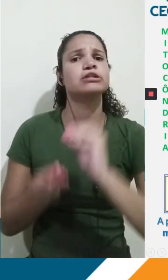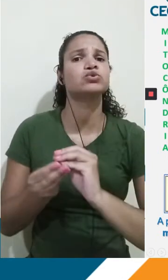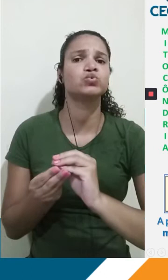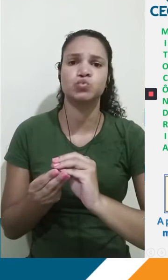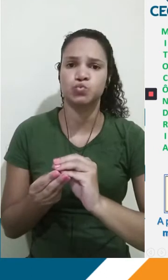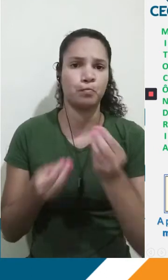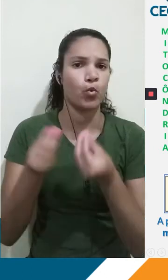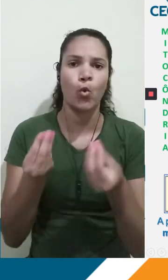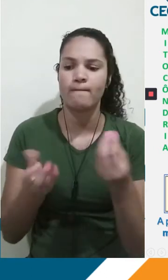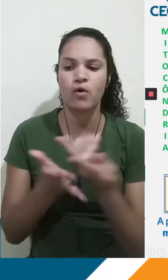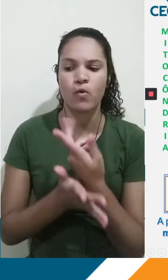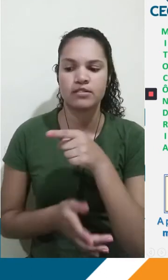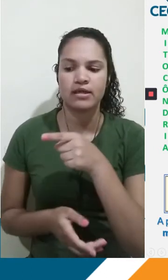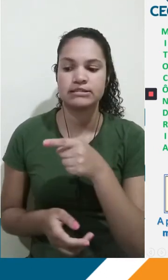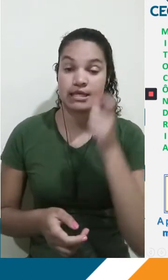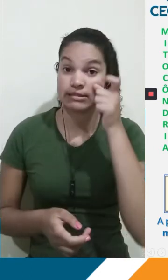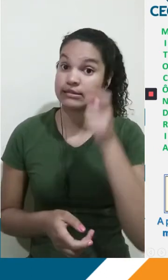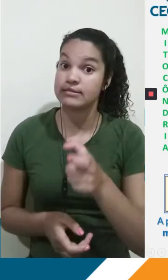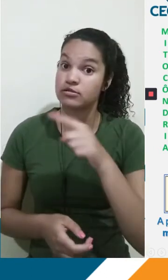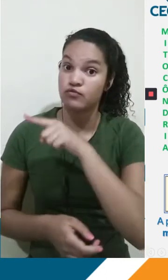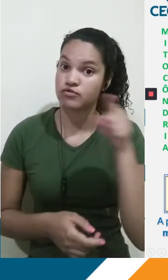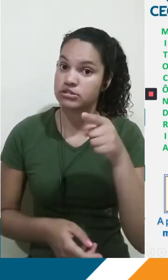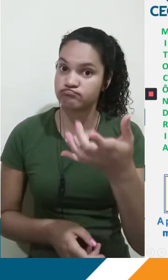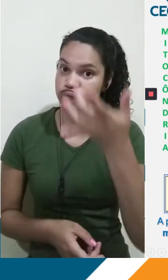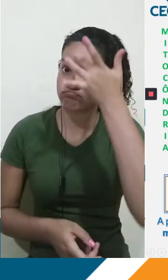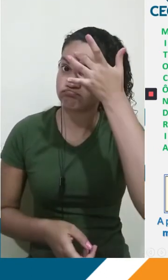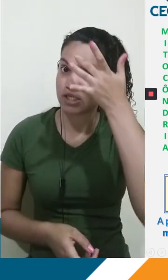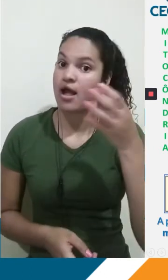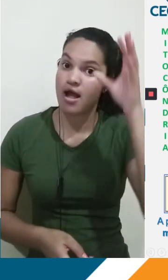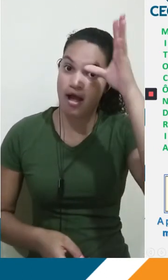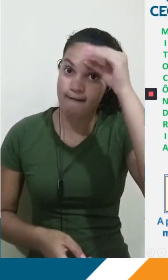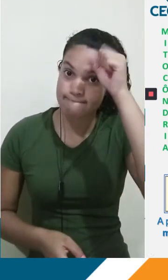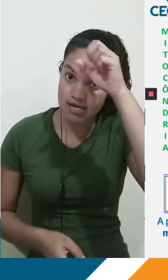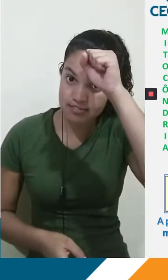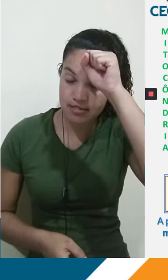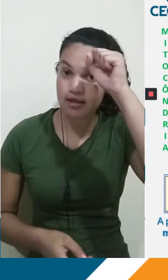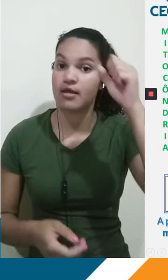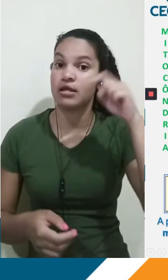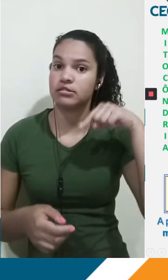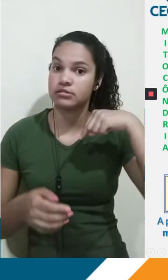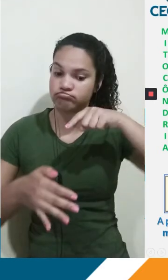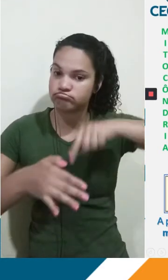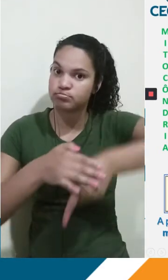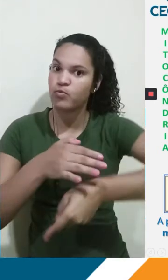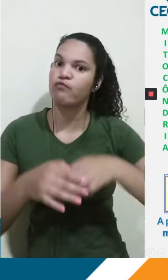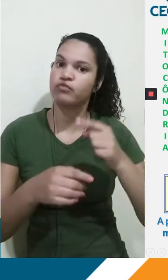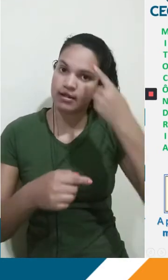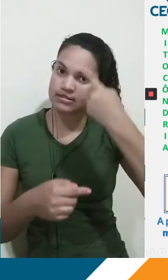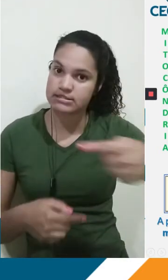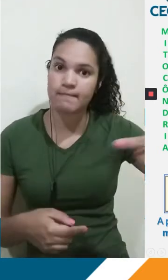resumo interessante para vocês memorizarem, aprenderem e aprofundarem nessa semana.